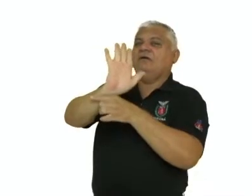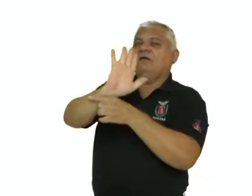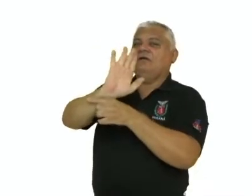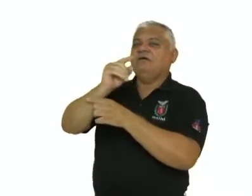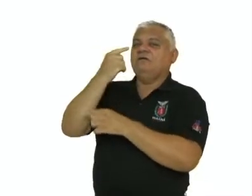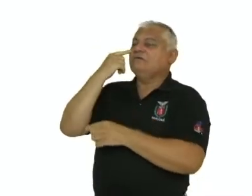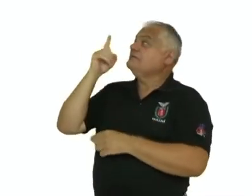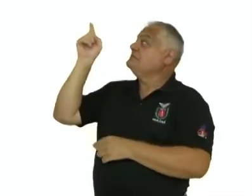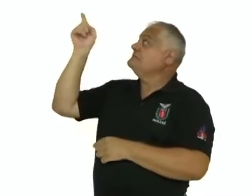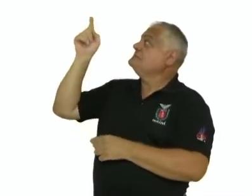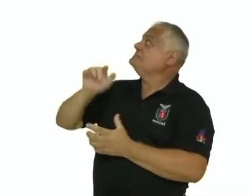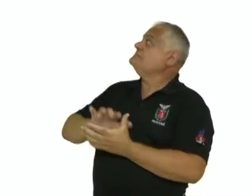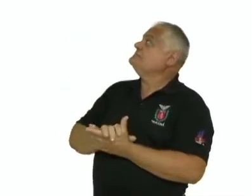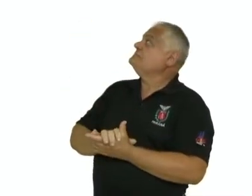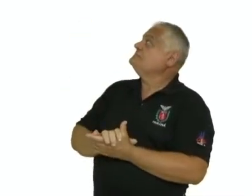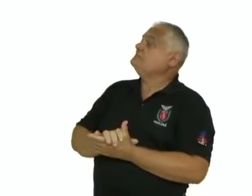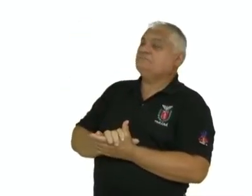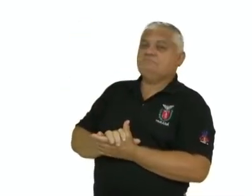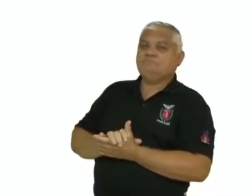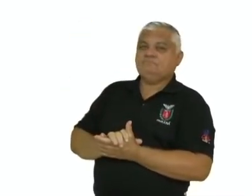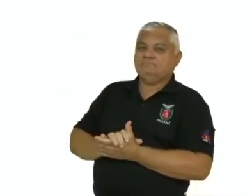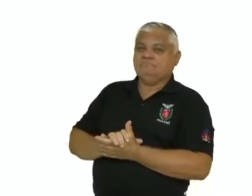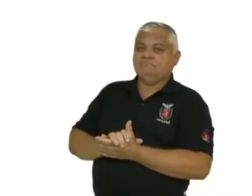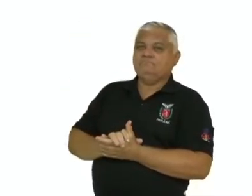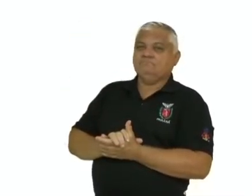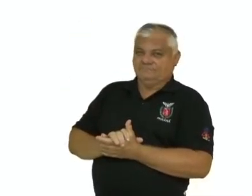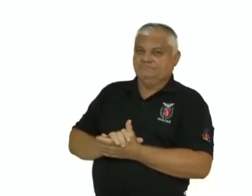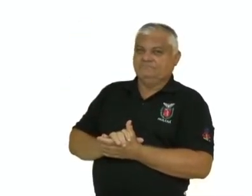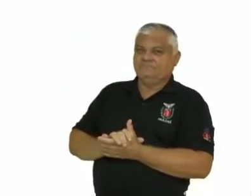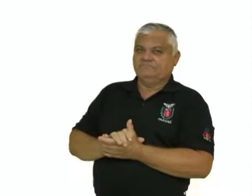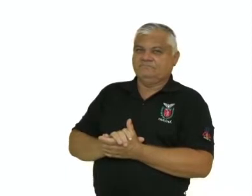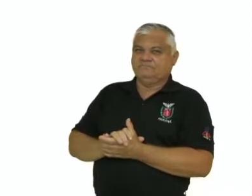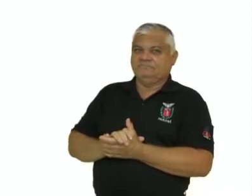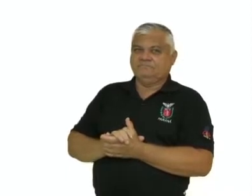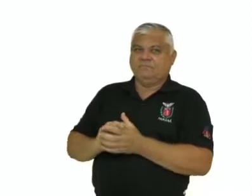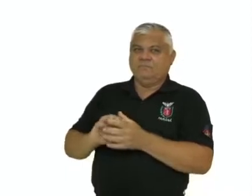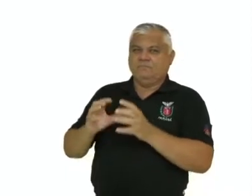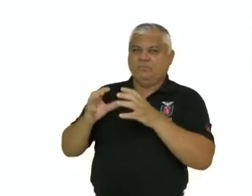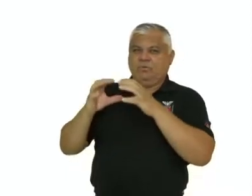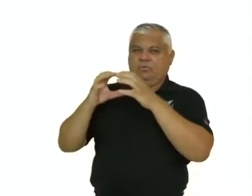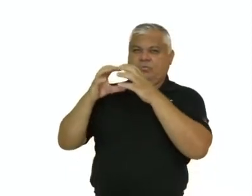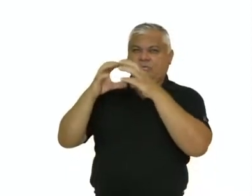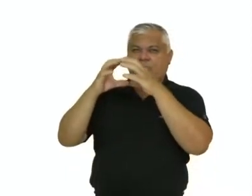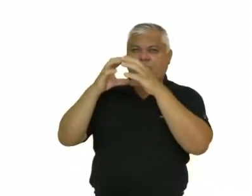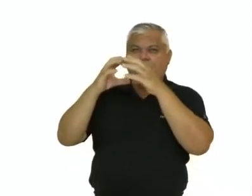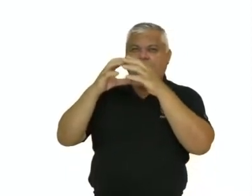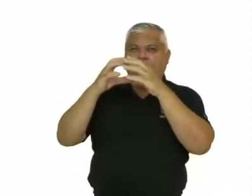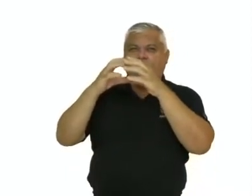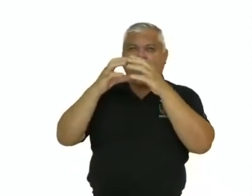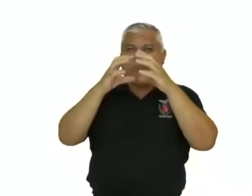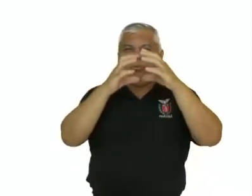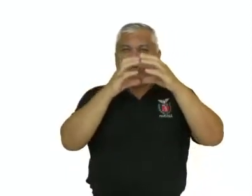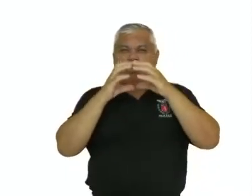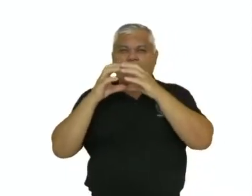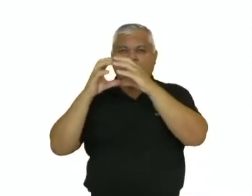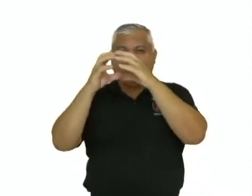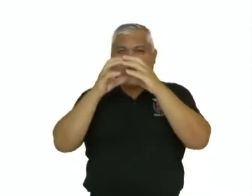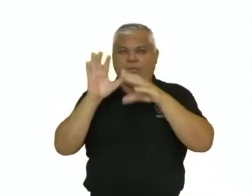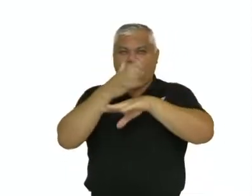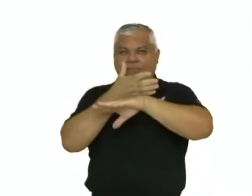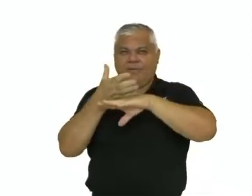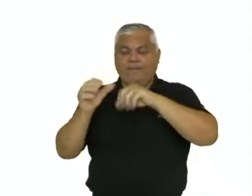você? Ali a gente vai ter essa estrela que explodiu. Então percebam essa bolinha